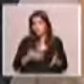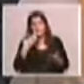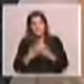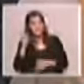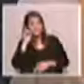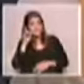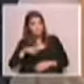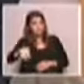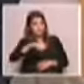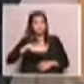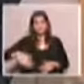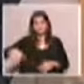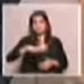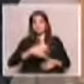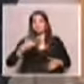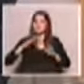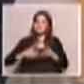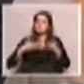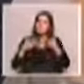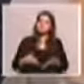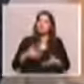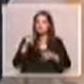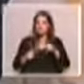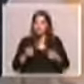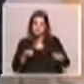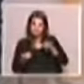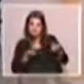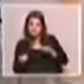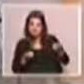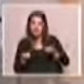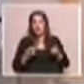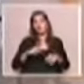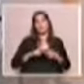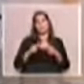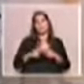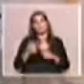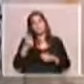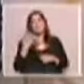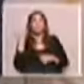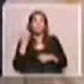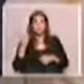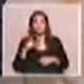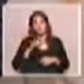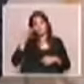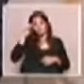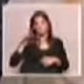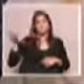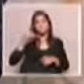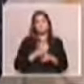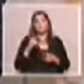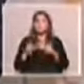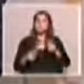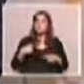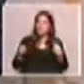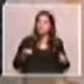o território. Precisamos de ajudar as pessoas primeiro a organizarem-se. É um dos problemas que nós temos um pouco de cultura e no interior. É pôr estes produtores a